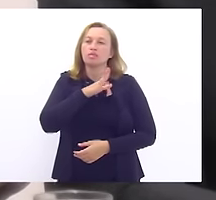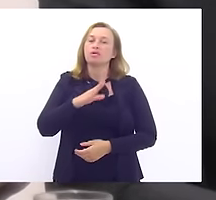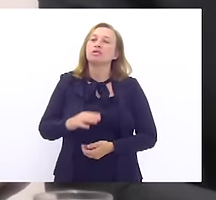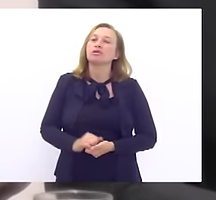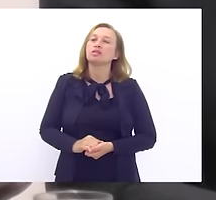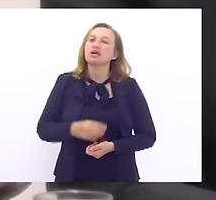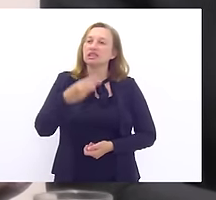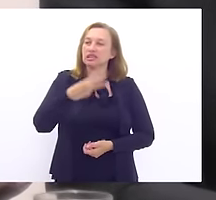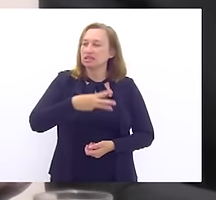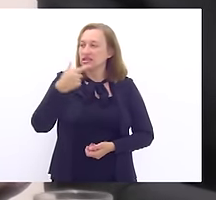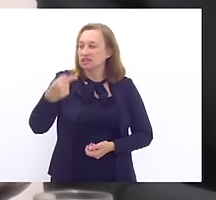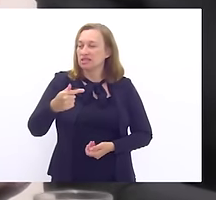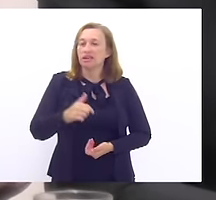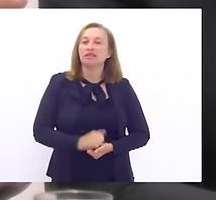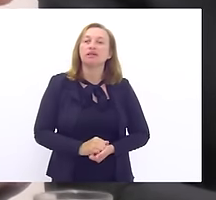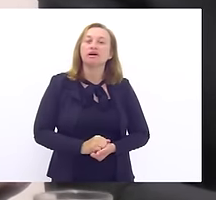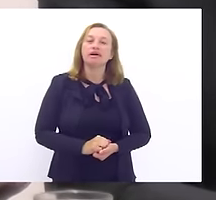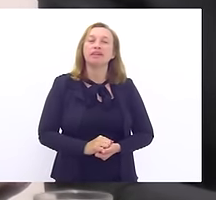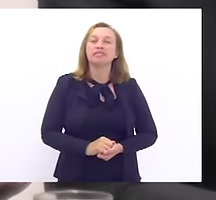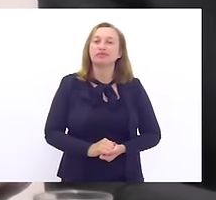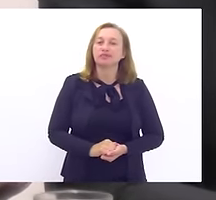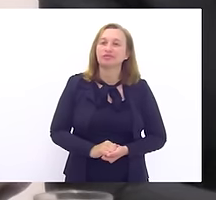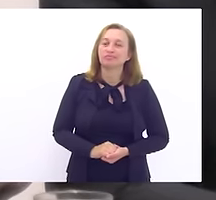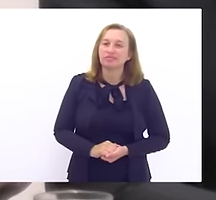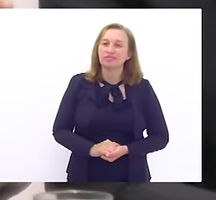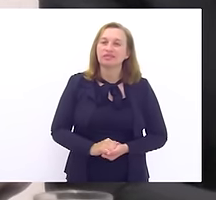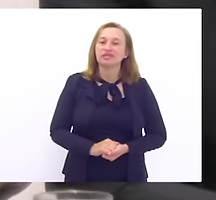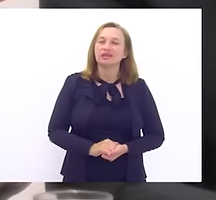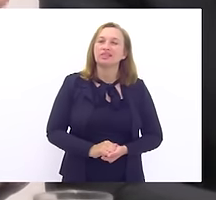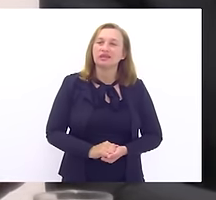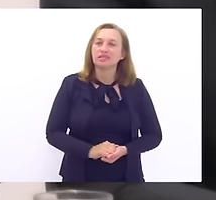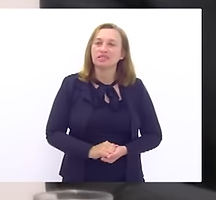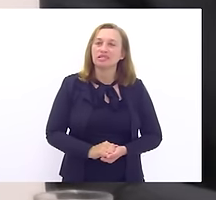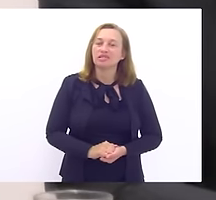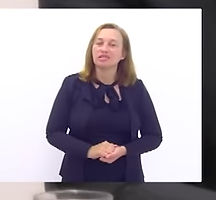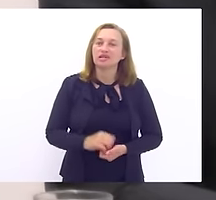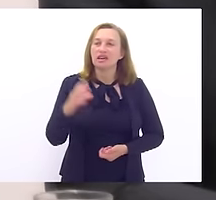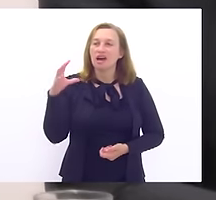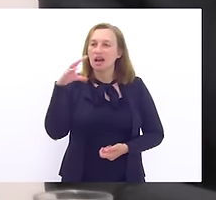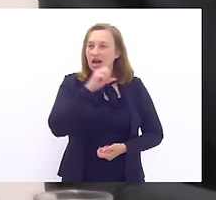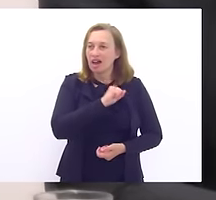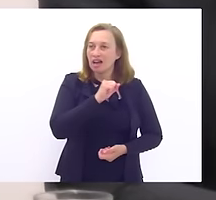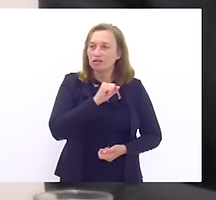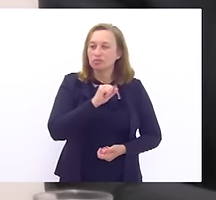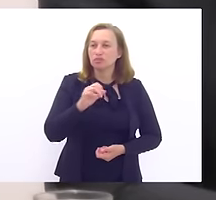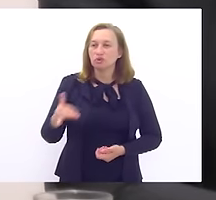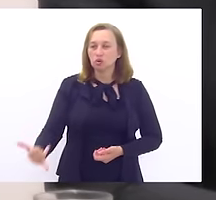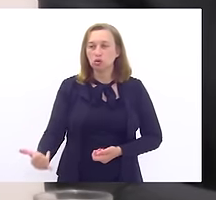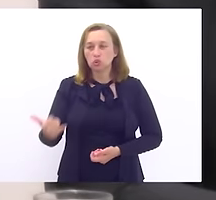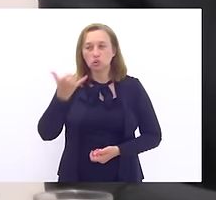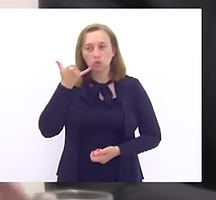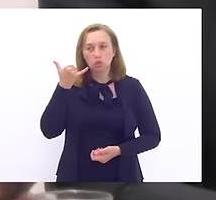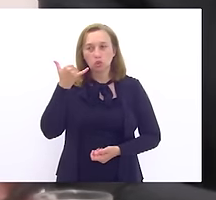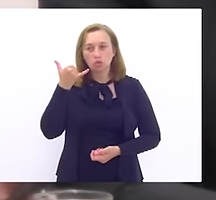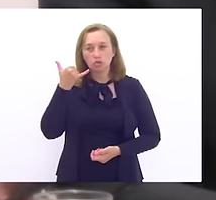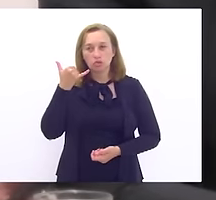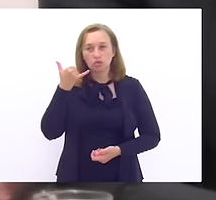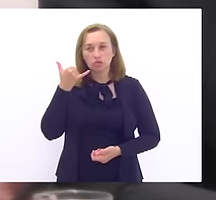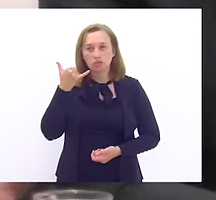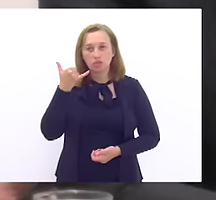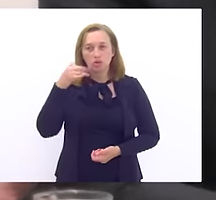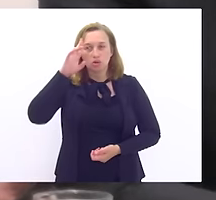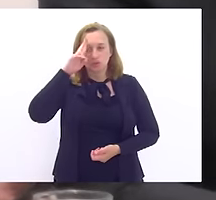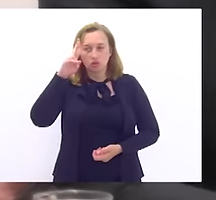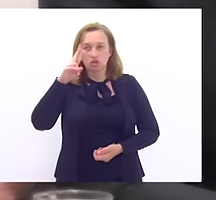37 falei com Brasil e ele de imediato ligou para o Subtenente que tava